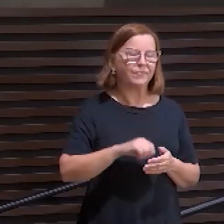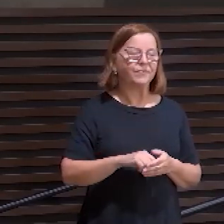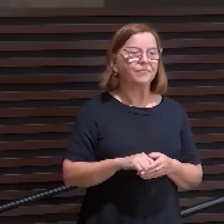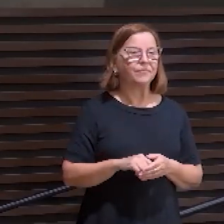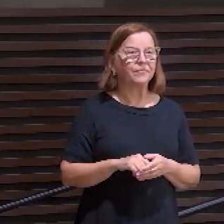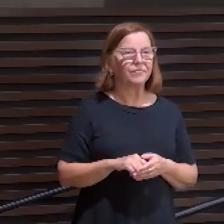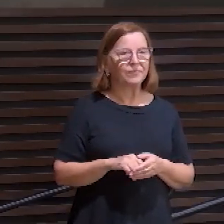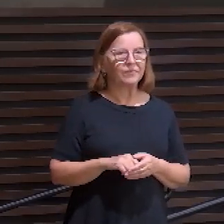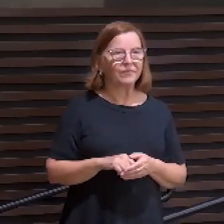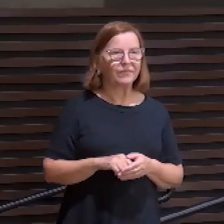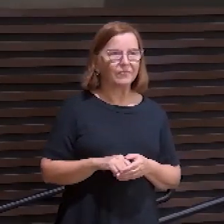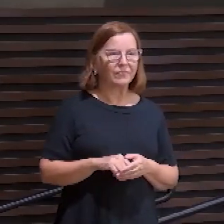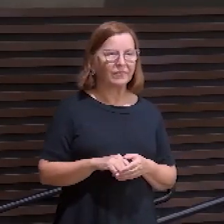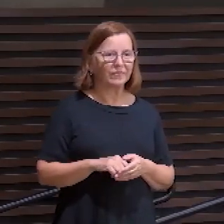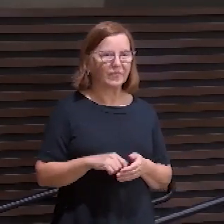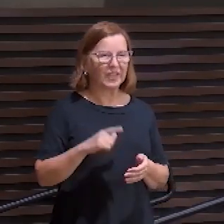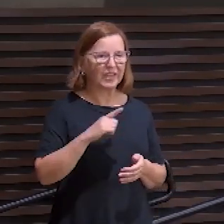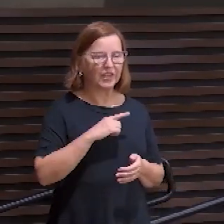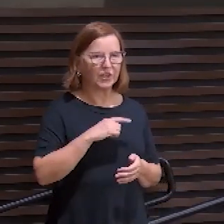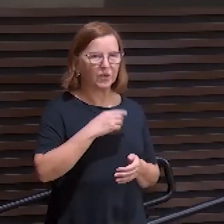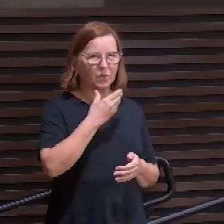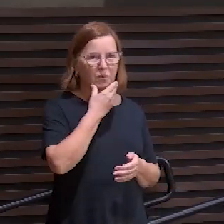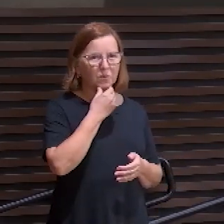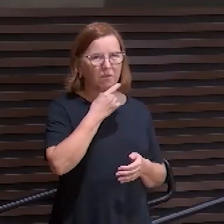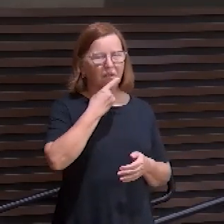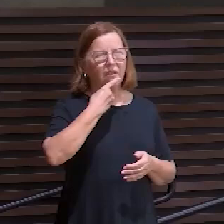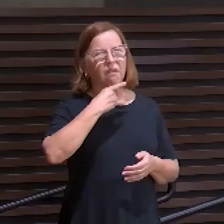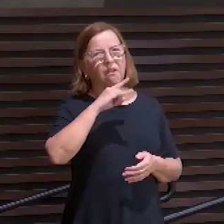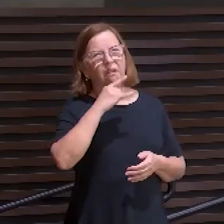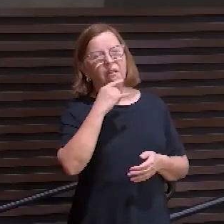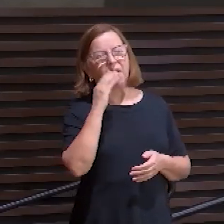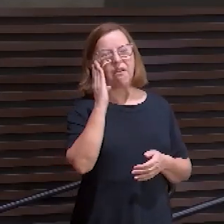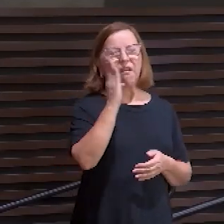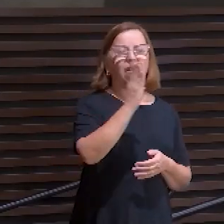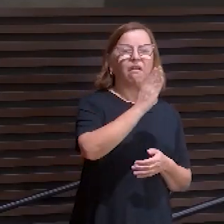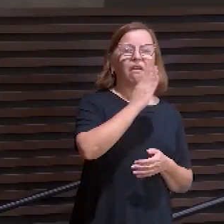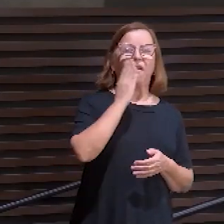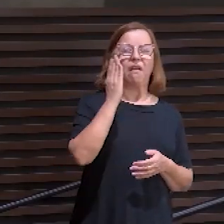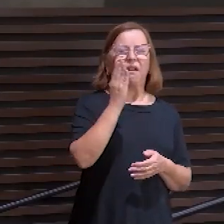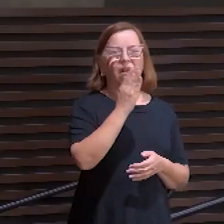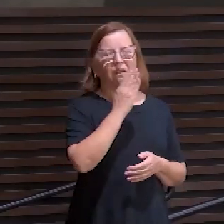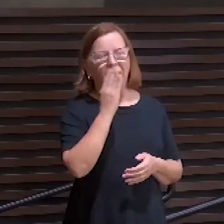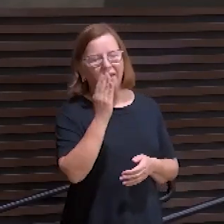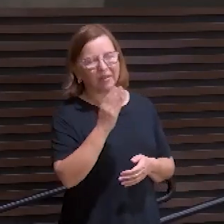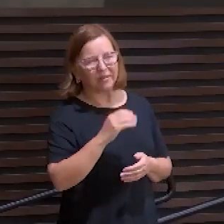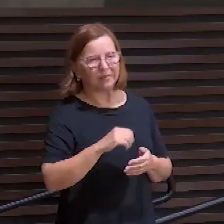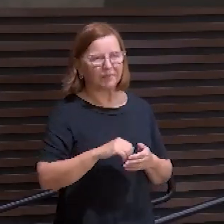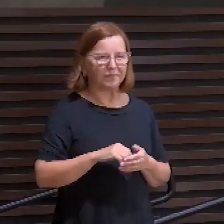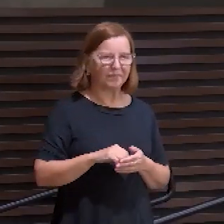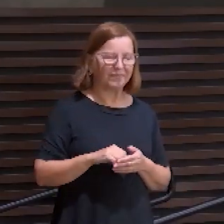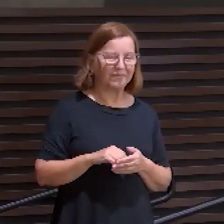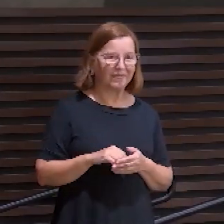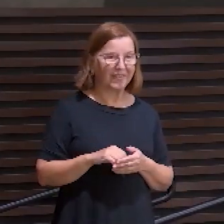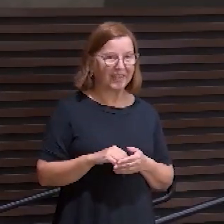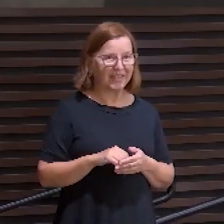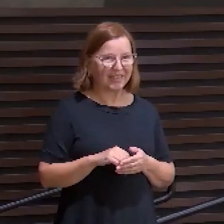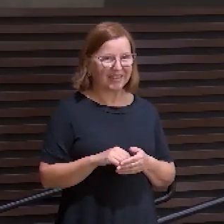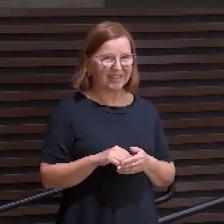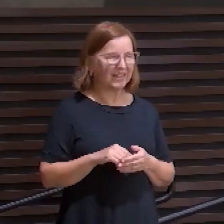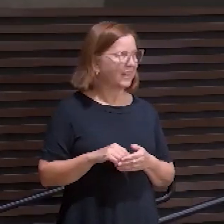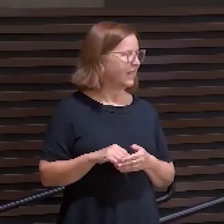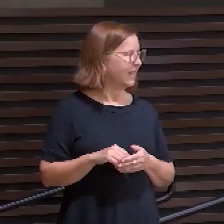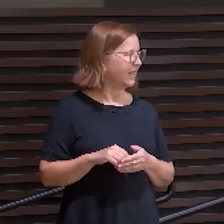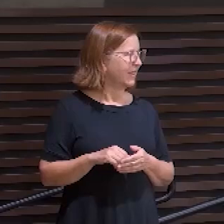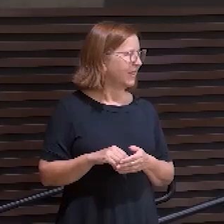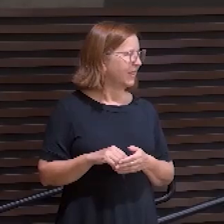e havia um bêbado. Ele estava andando, acho que era com Torrey, A.R. Torrey, um